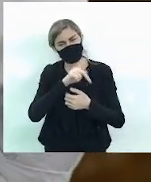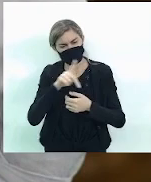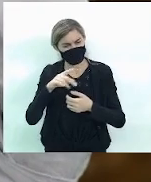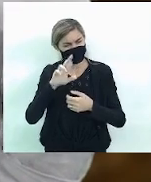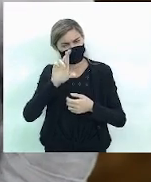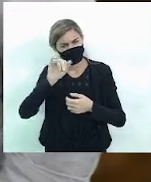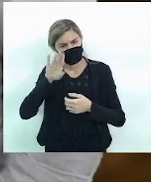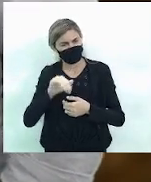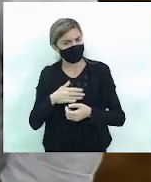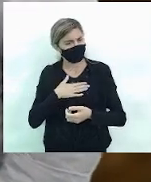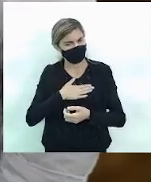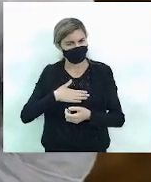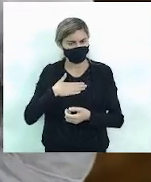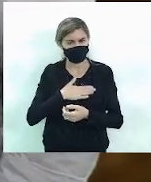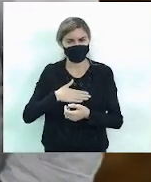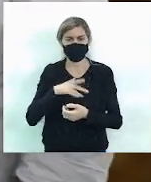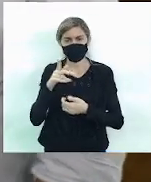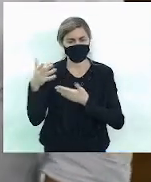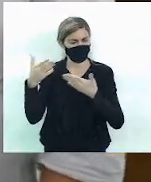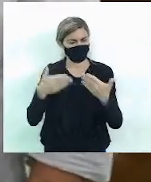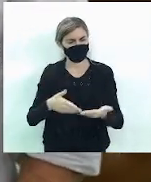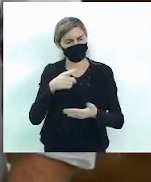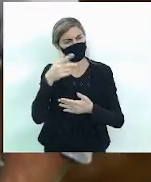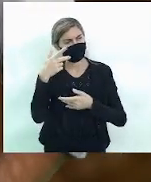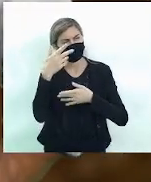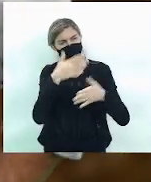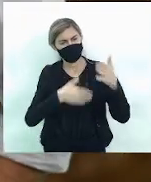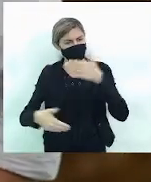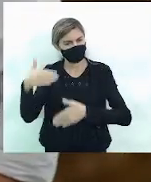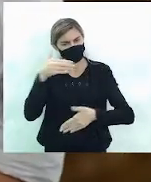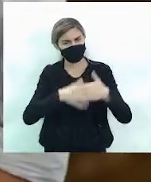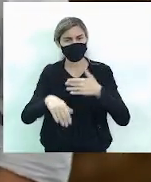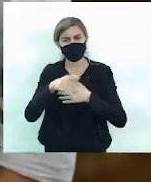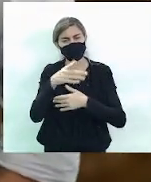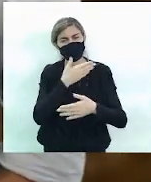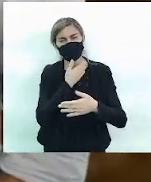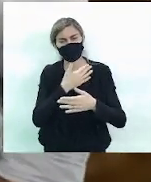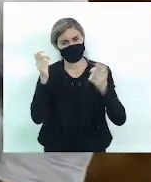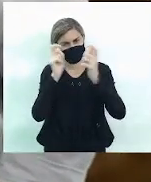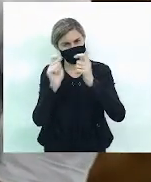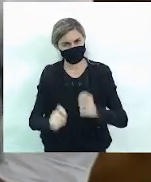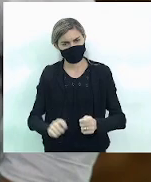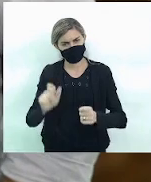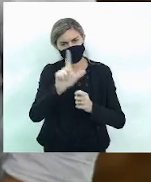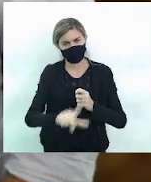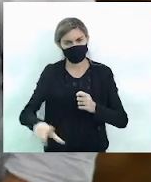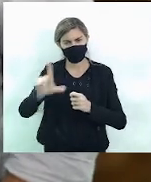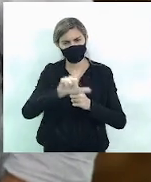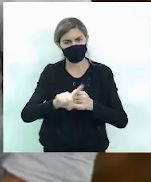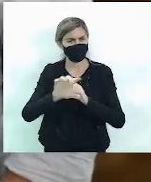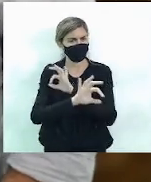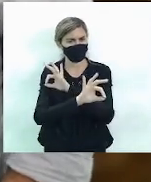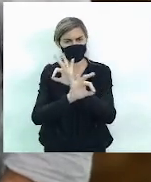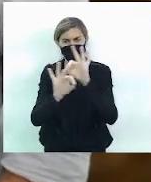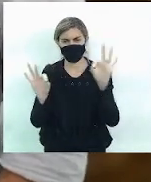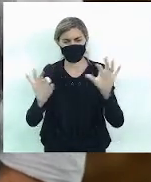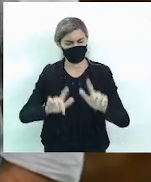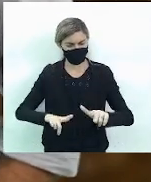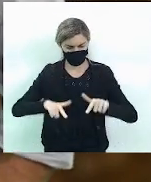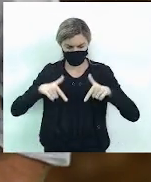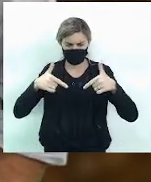que satisfação por ter sido convidado aí para participar desse Papo Artístico Literário. Fantástica